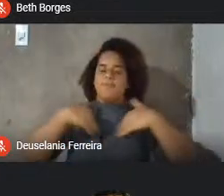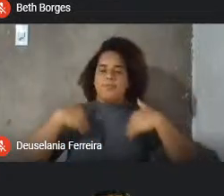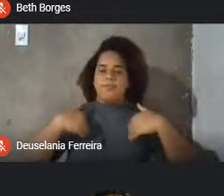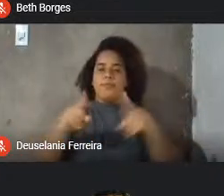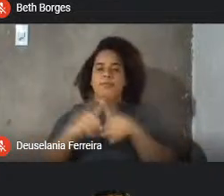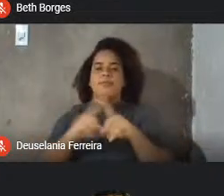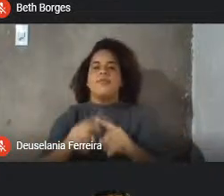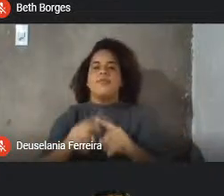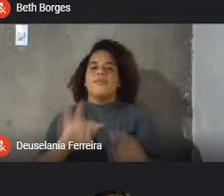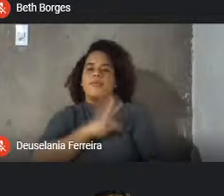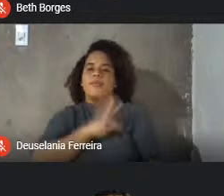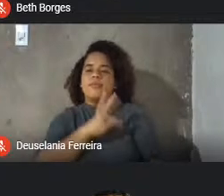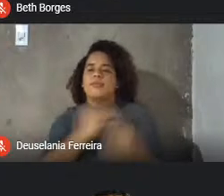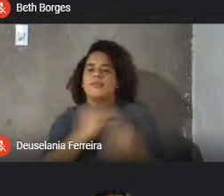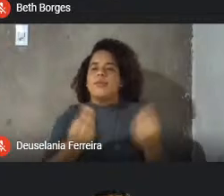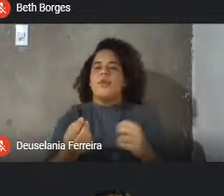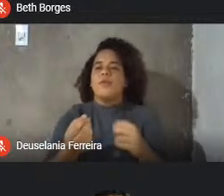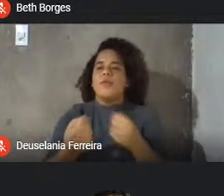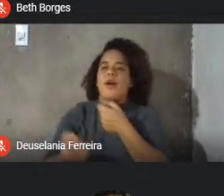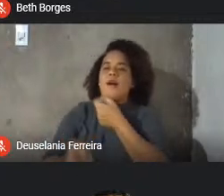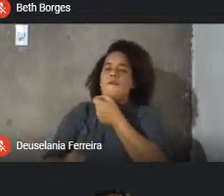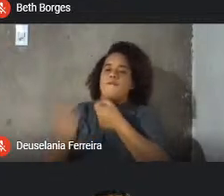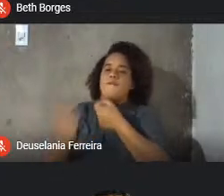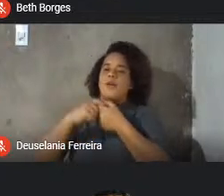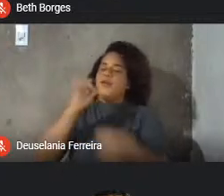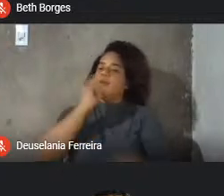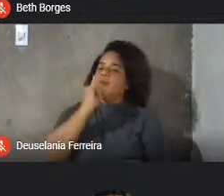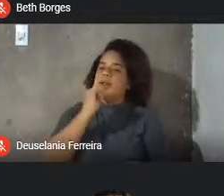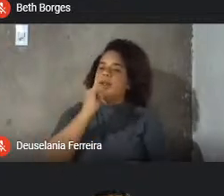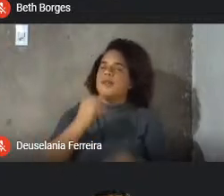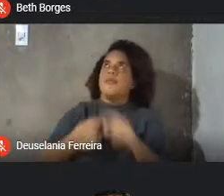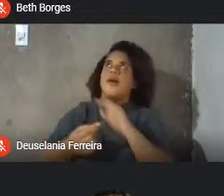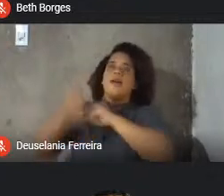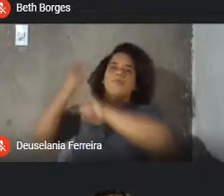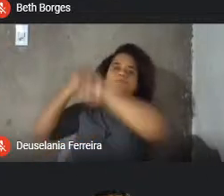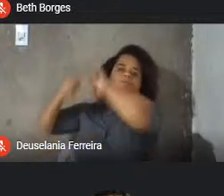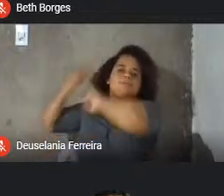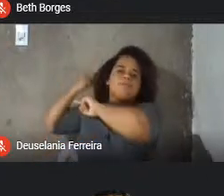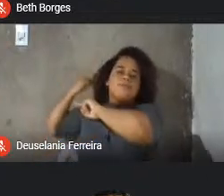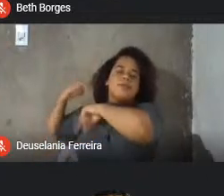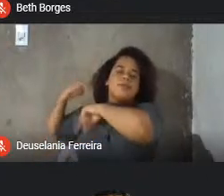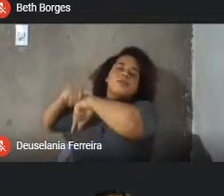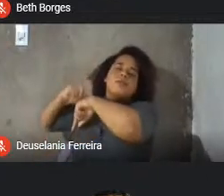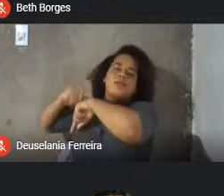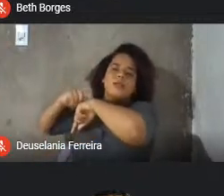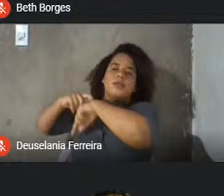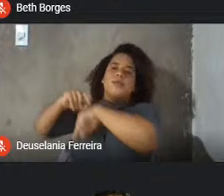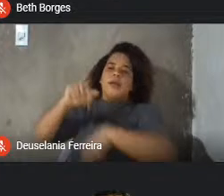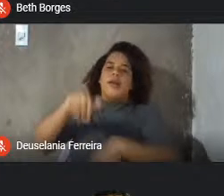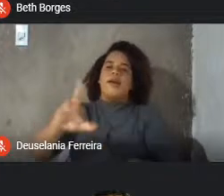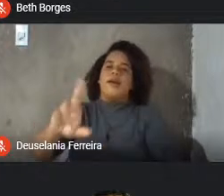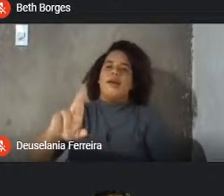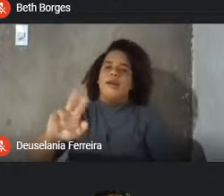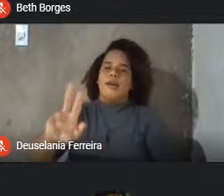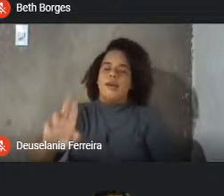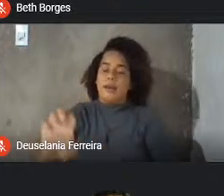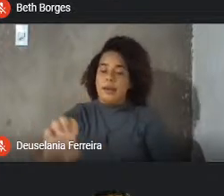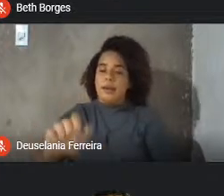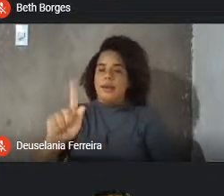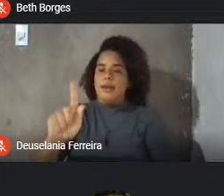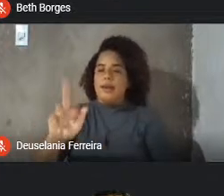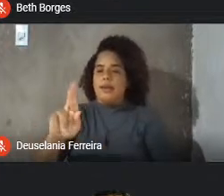resgate cognitivo, que aí lá, numa época específica, é a chamada regressão, tá? Onde a gente faz